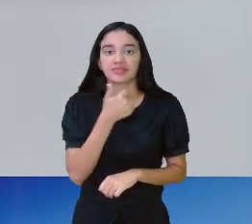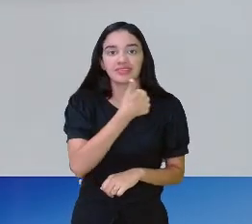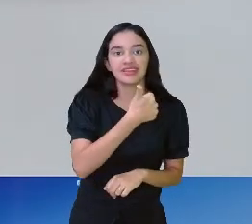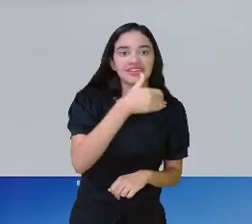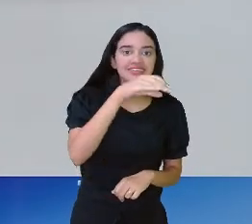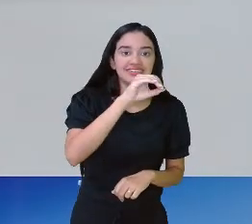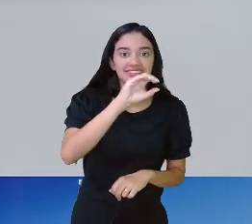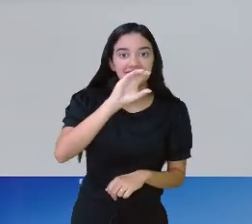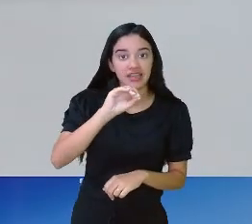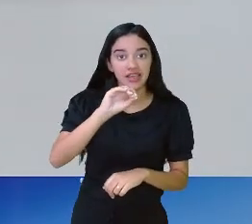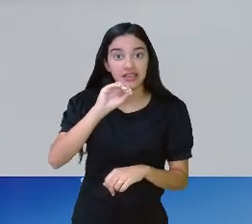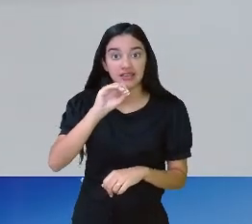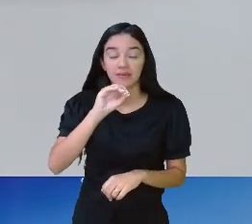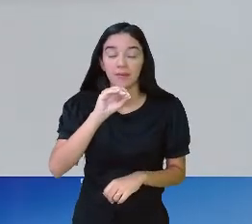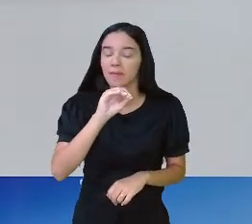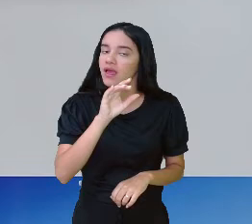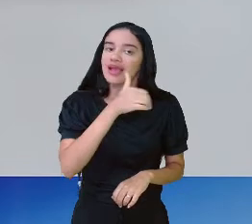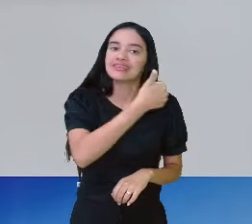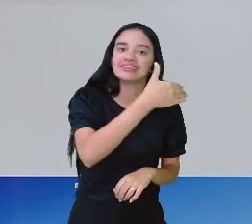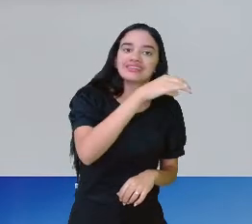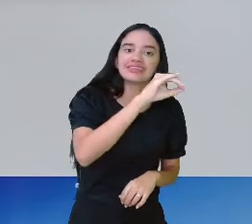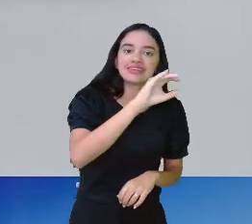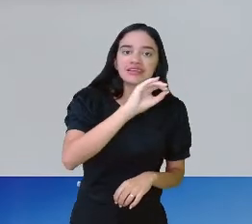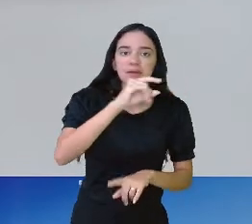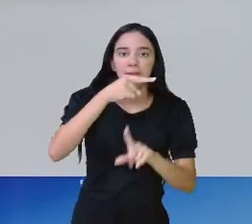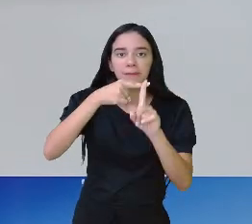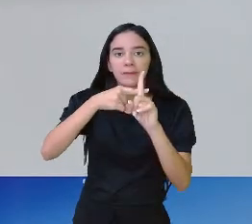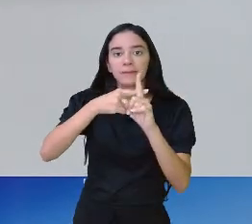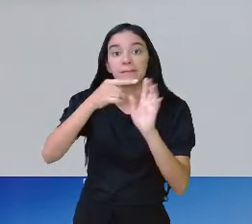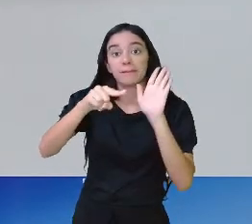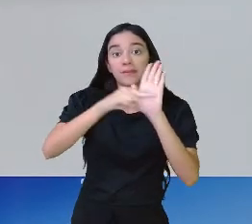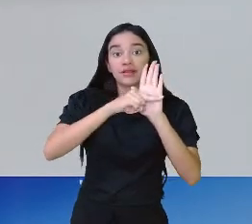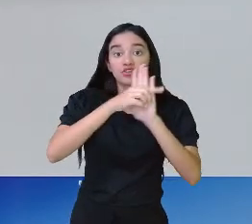100 menos 100 menos 45,